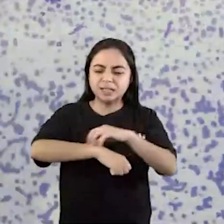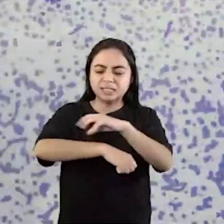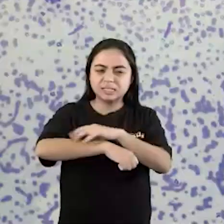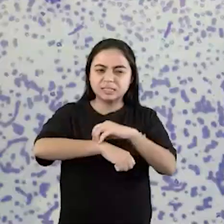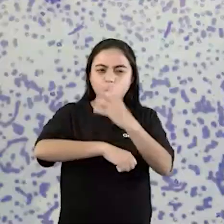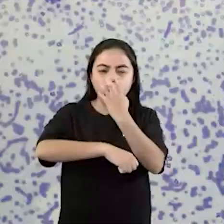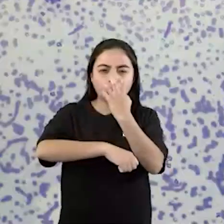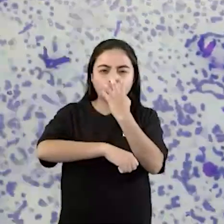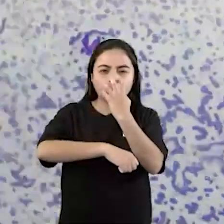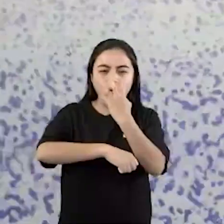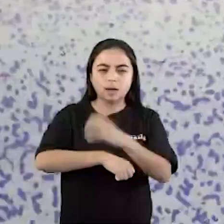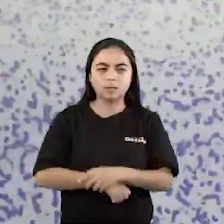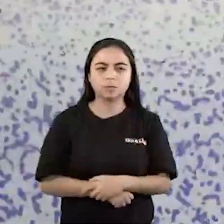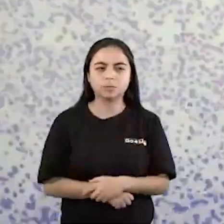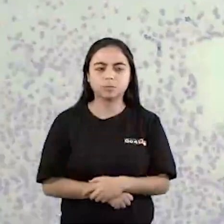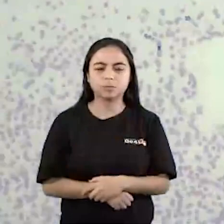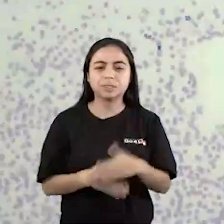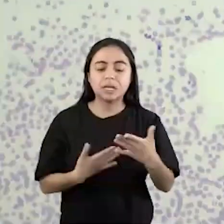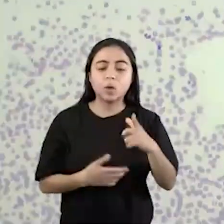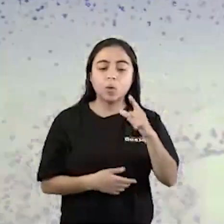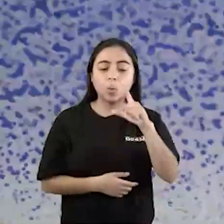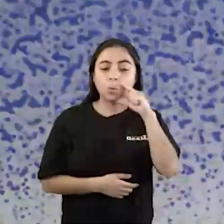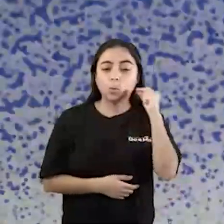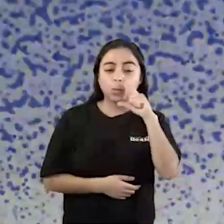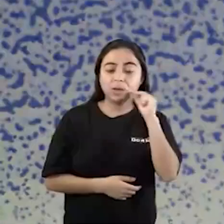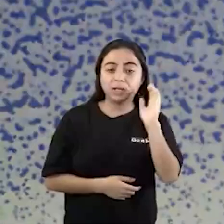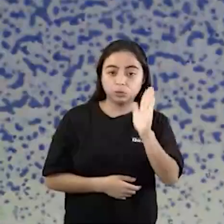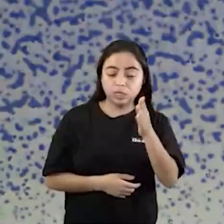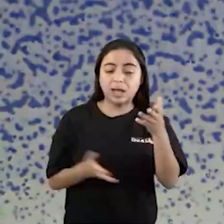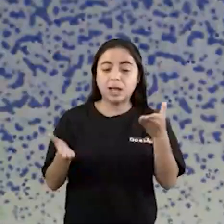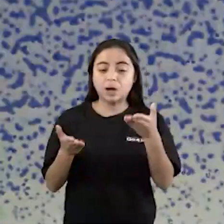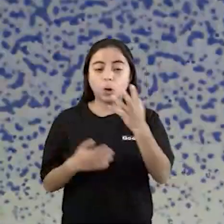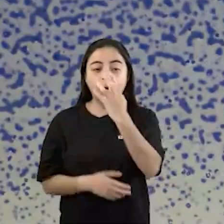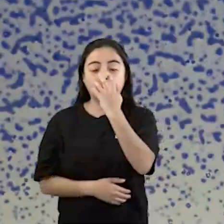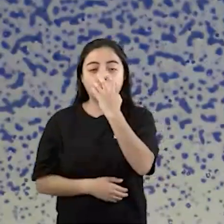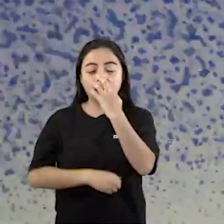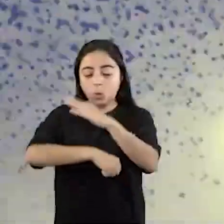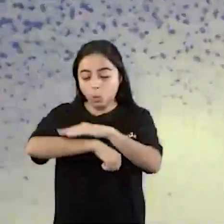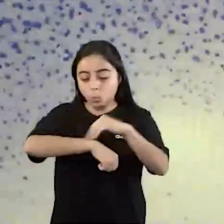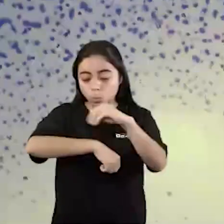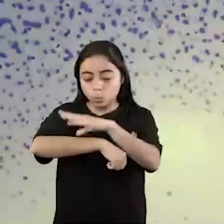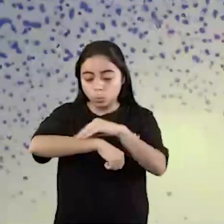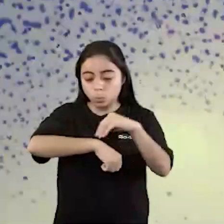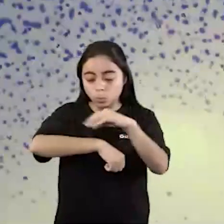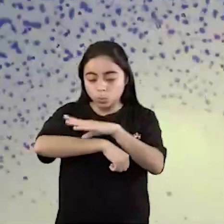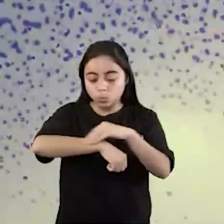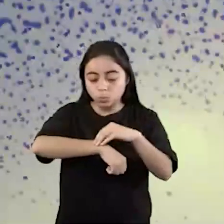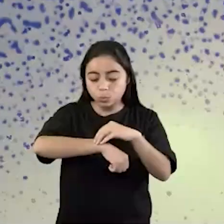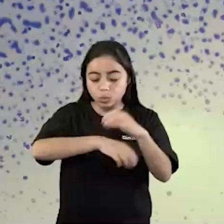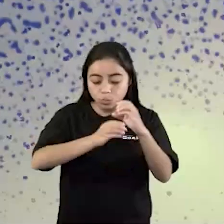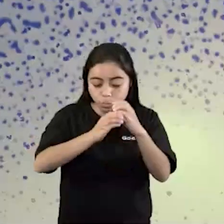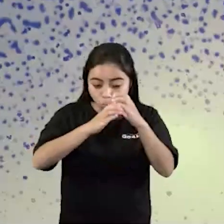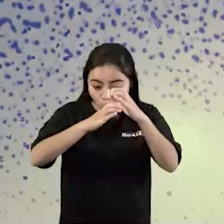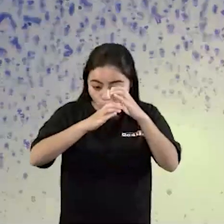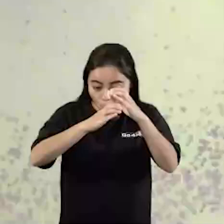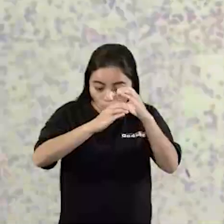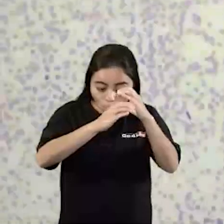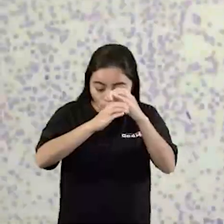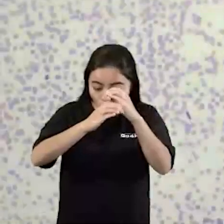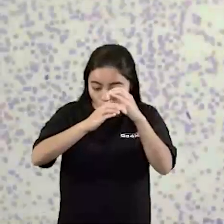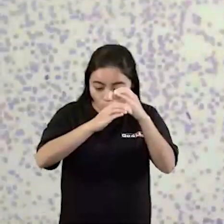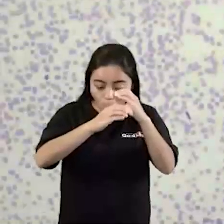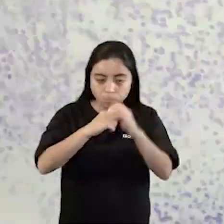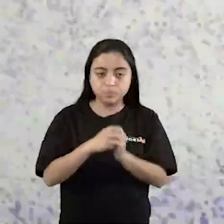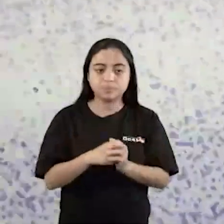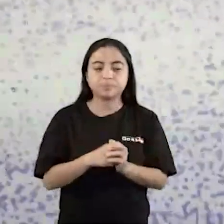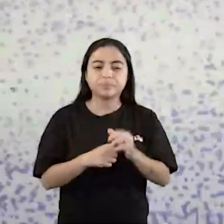um cão. Então, a gente viu um gato. E agora a gente está vendo um cachorro com